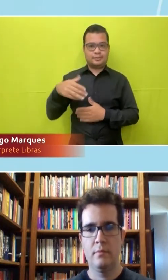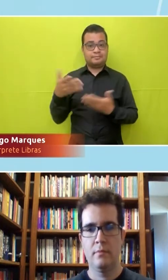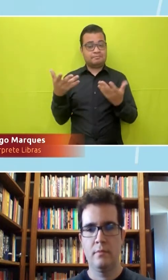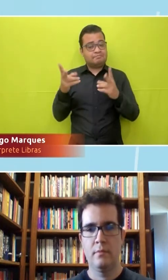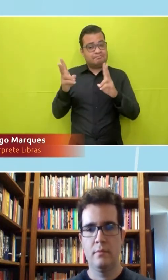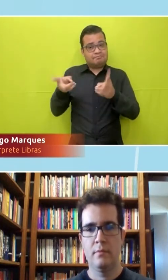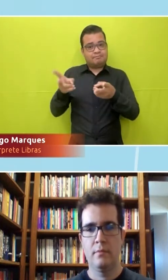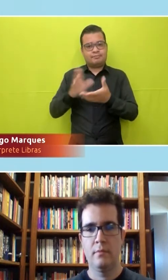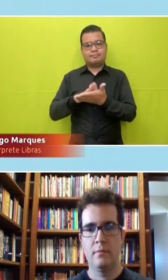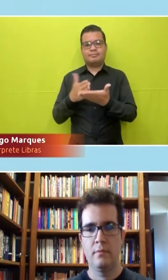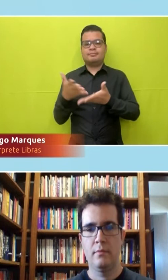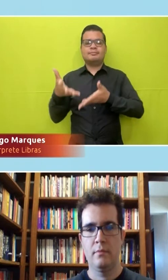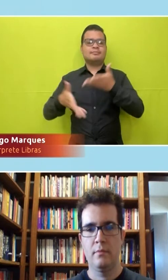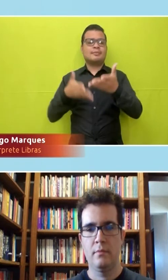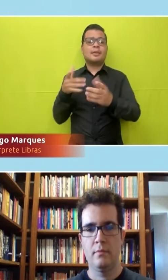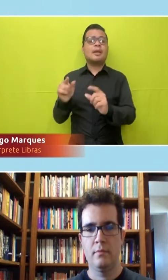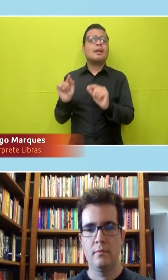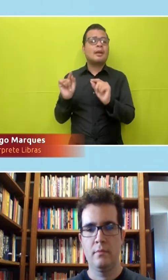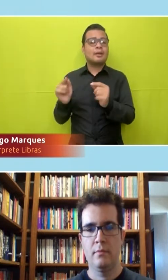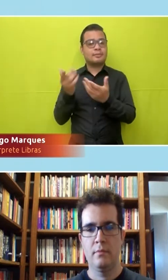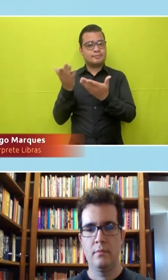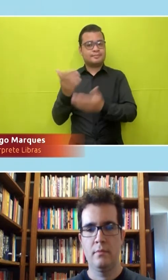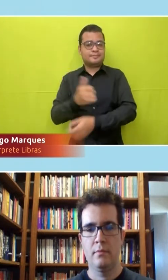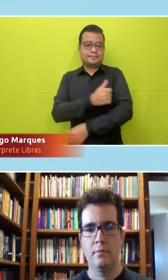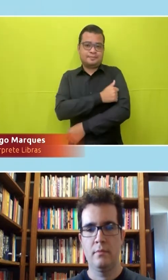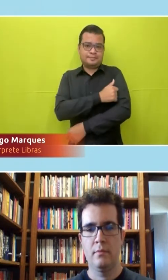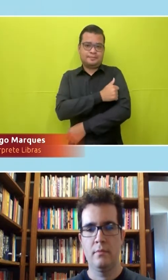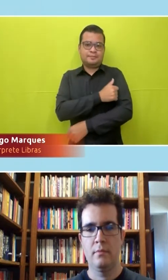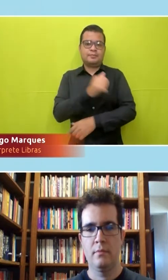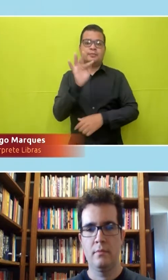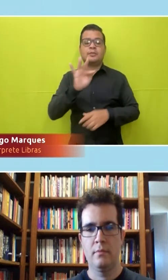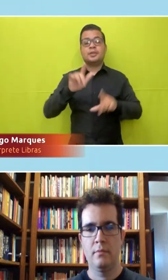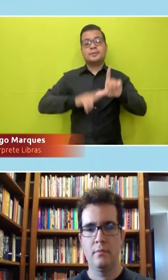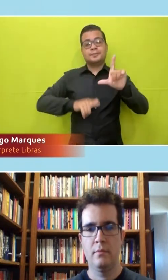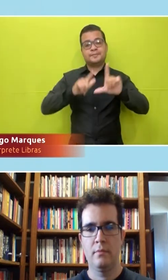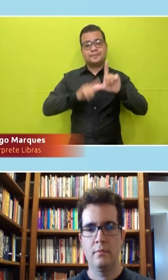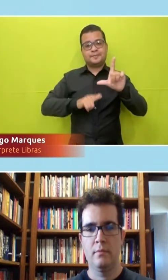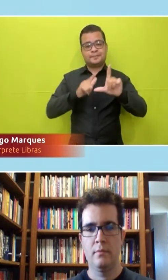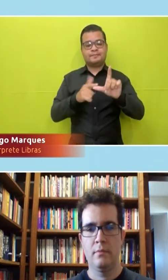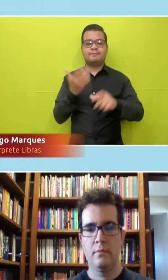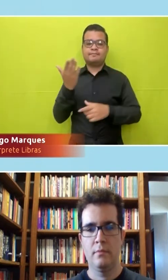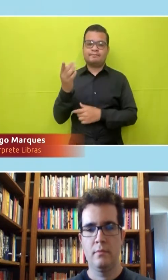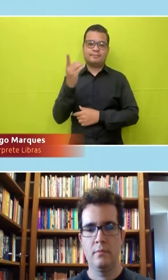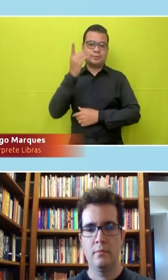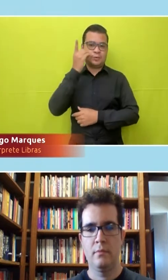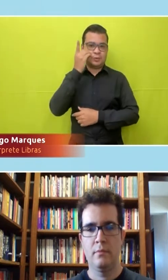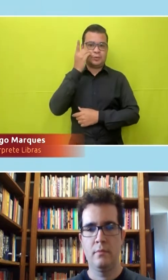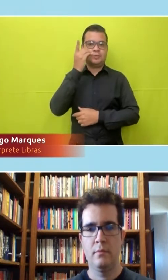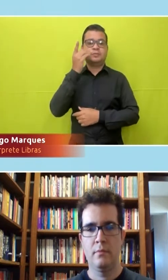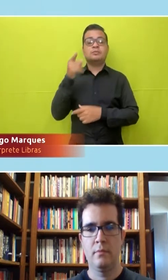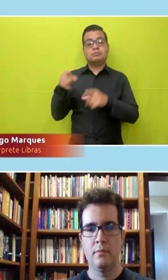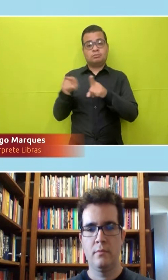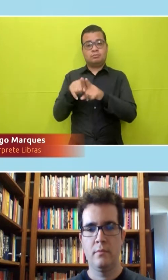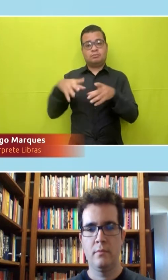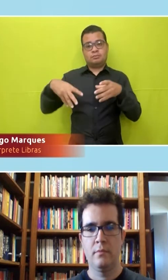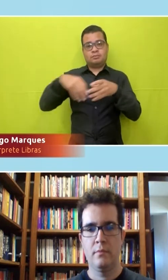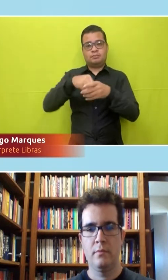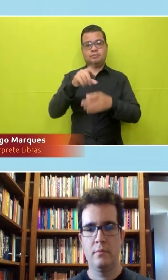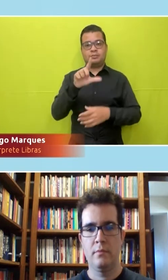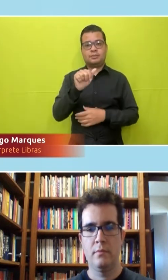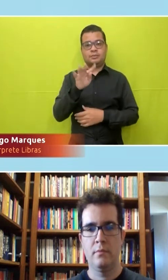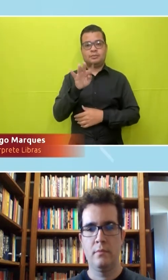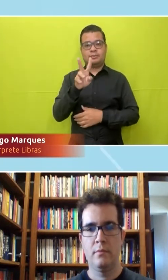fazer a interpretação para Libras é o estudante da Faculdade de Letras da UFG, Diogo Marques, que também é integrante do